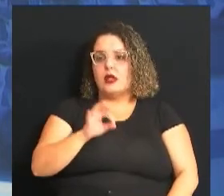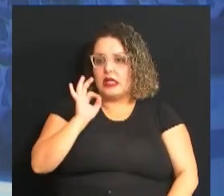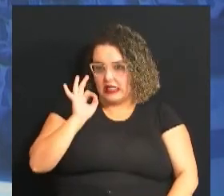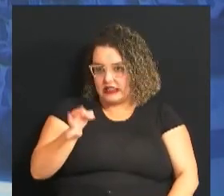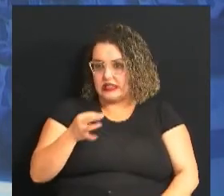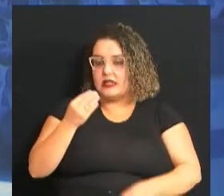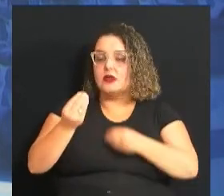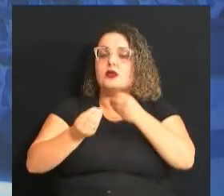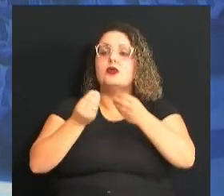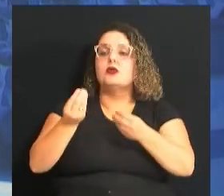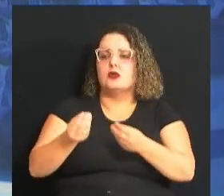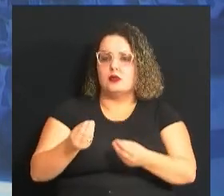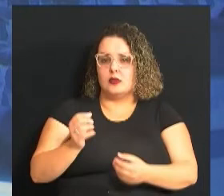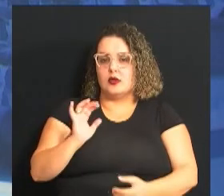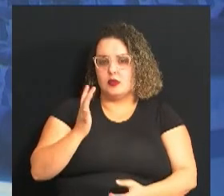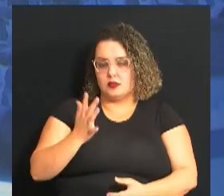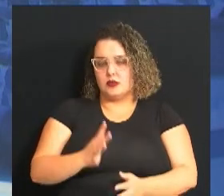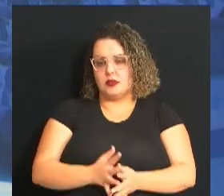é, doutor?